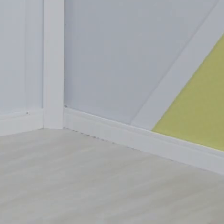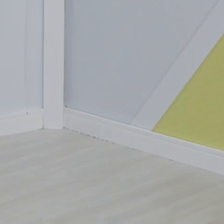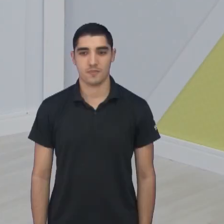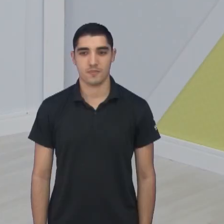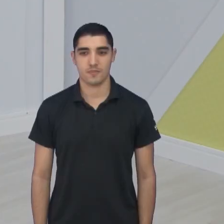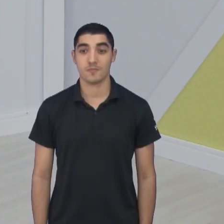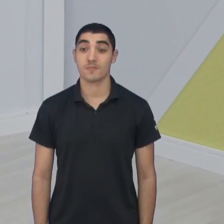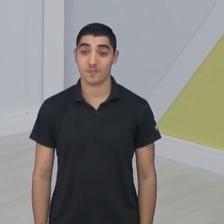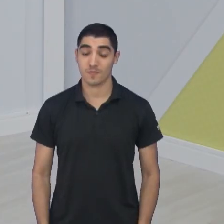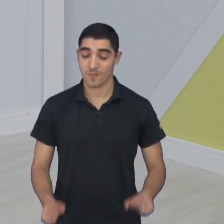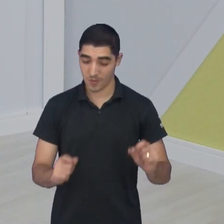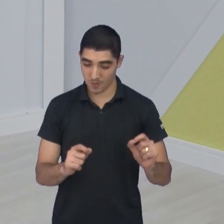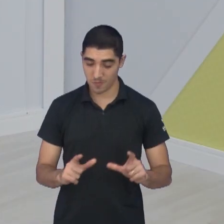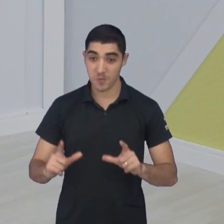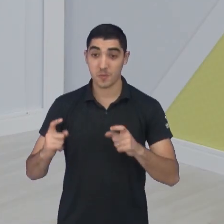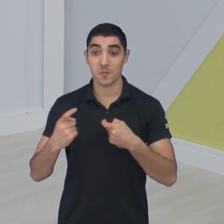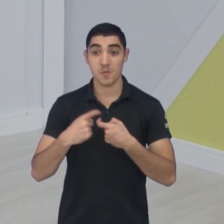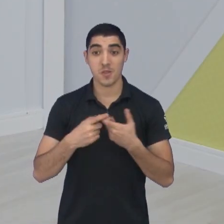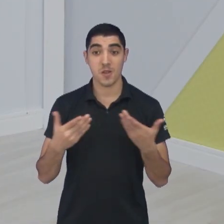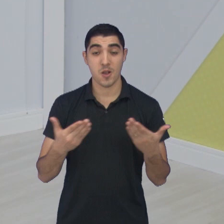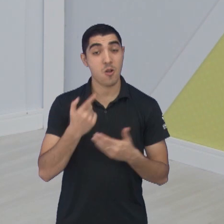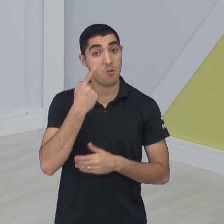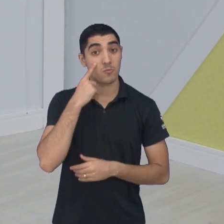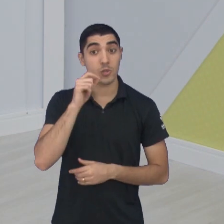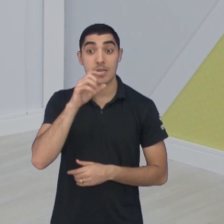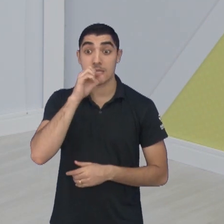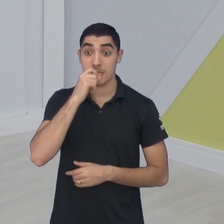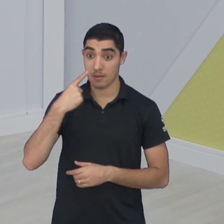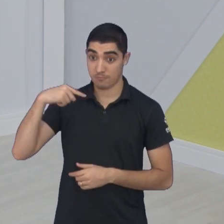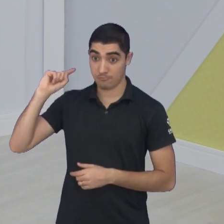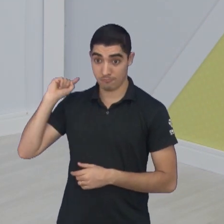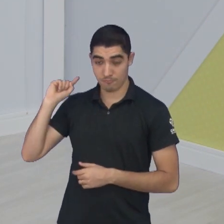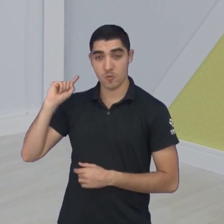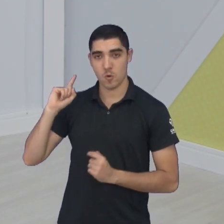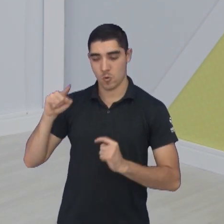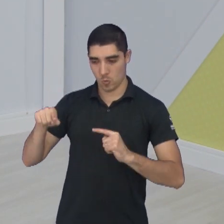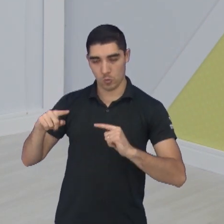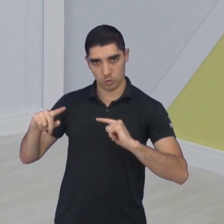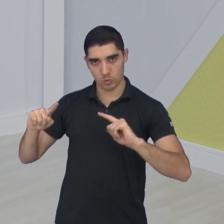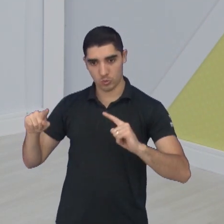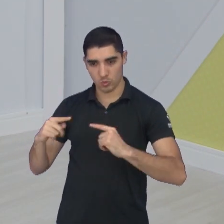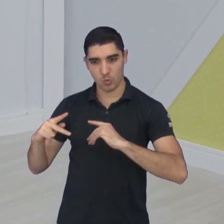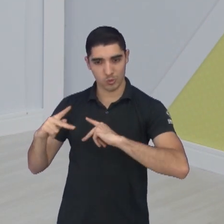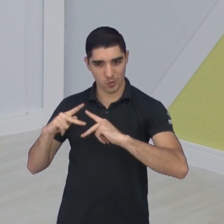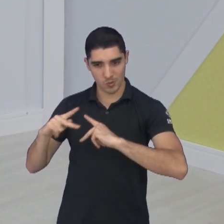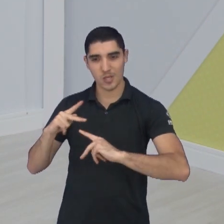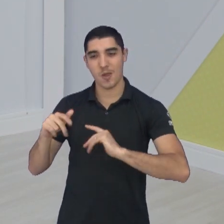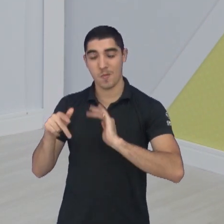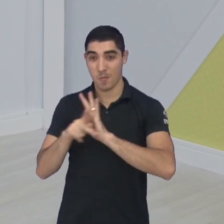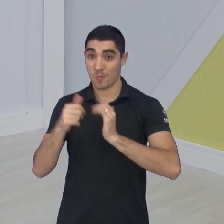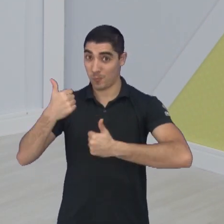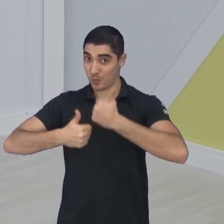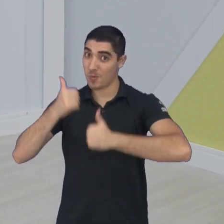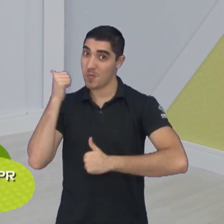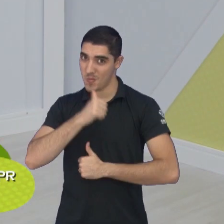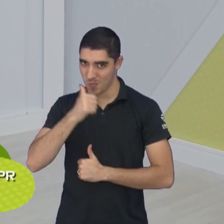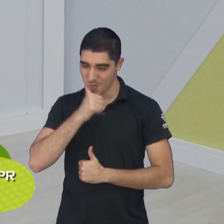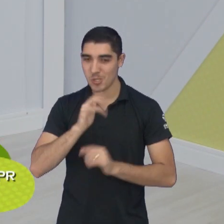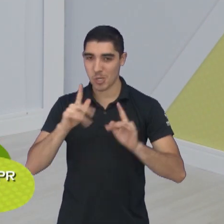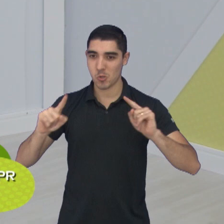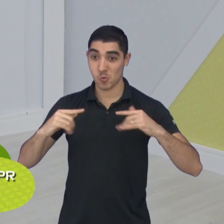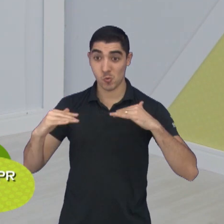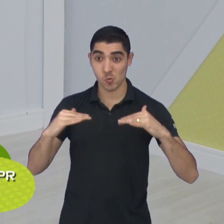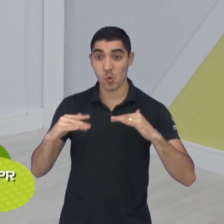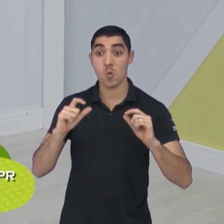Muito bem, estamos de volta com o Hora do Esporte. Olha só, no último sábado, São José Futebol Feminino, agora sim, encarou o Atlético Paranaense pela